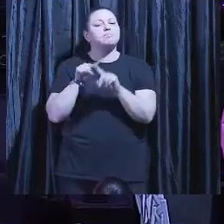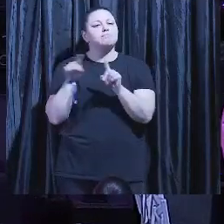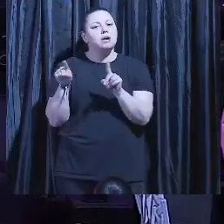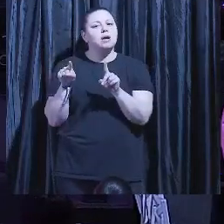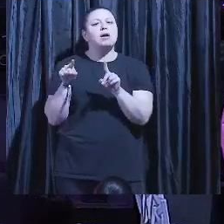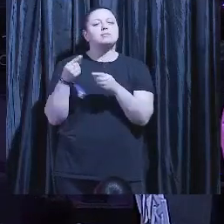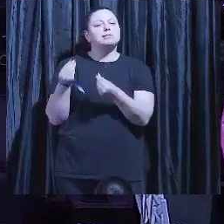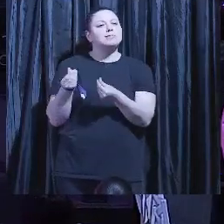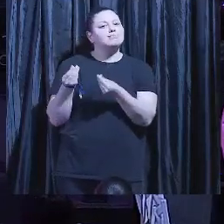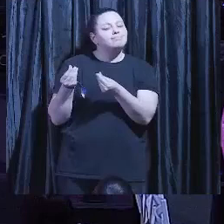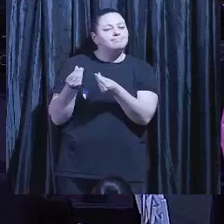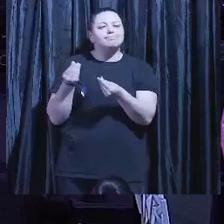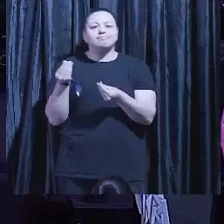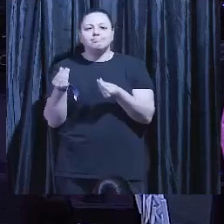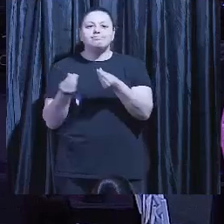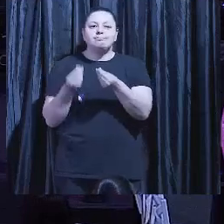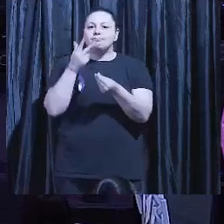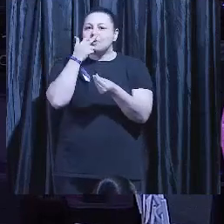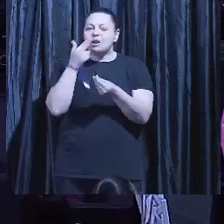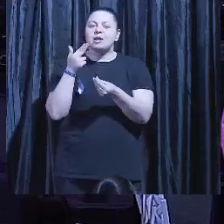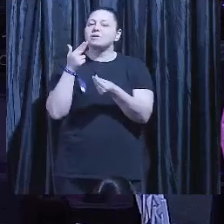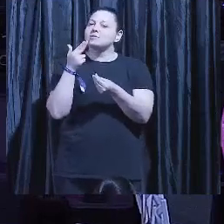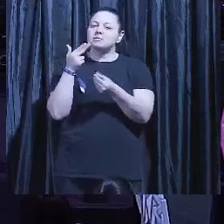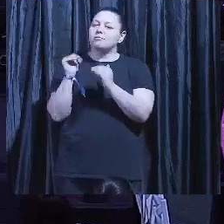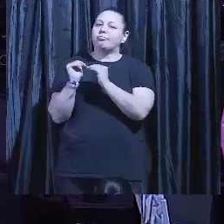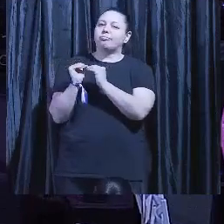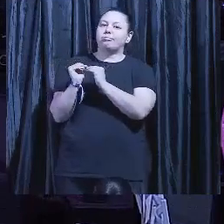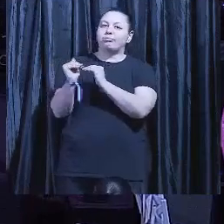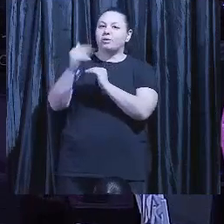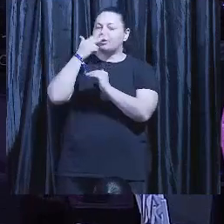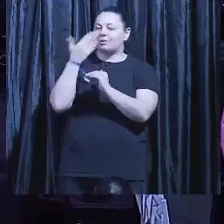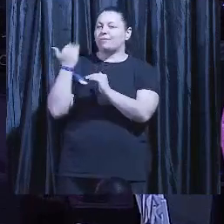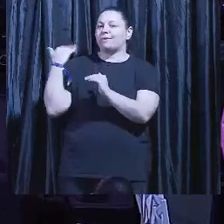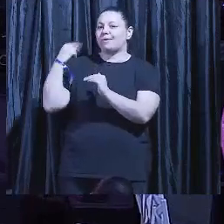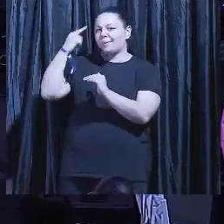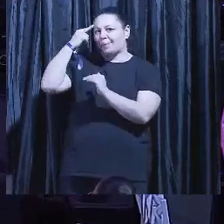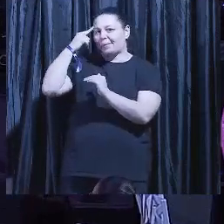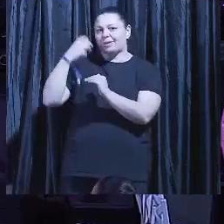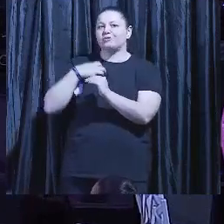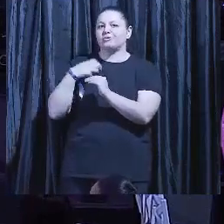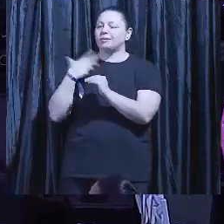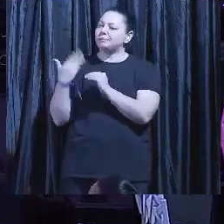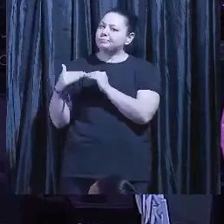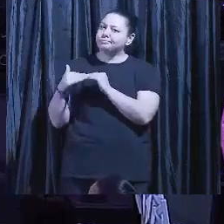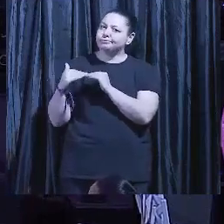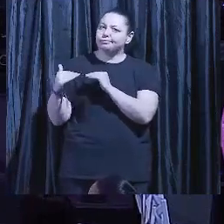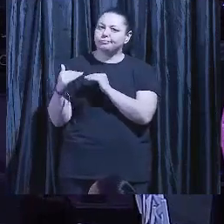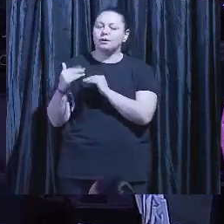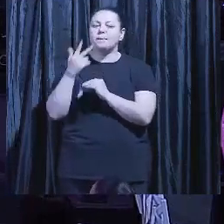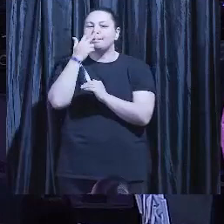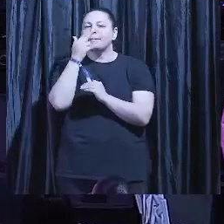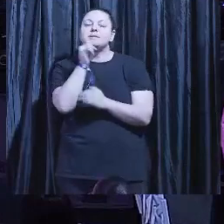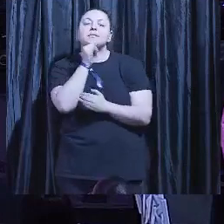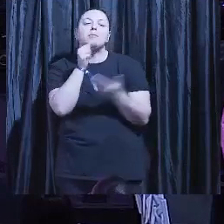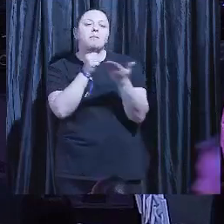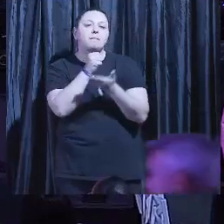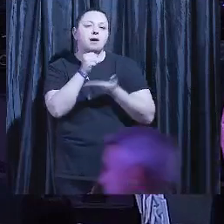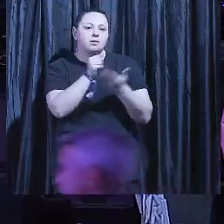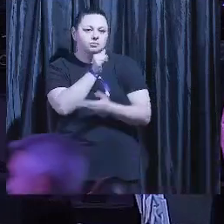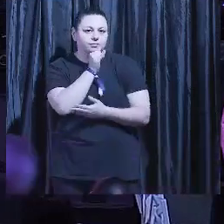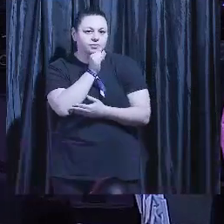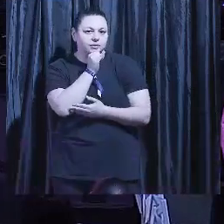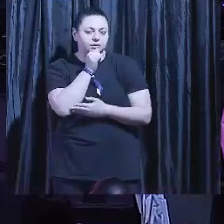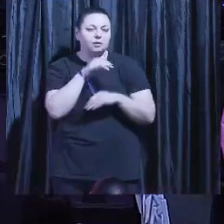mas ainda na mesma mentalidade de muitos anos atrás. Um exemplo muito básico, assim, esses